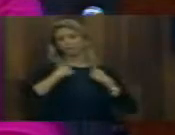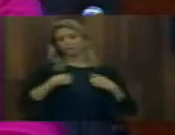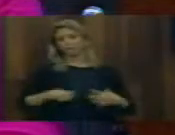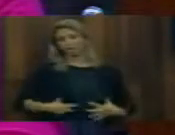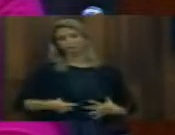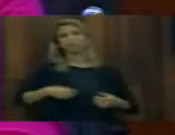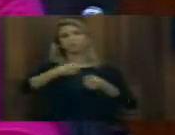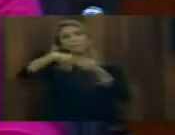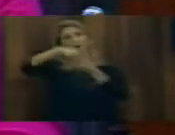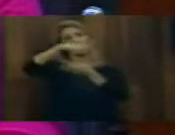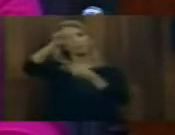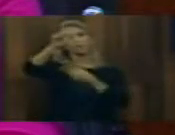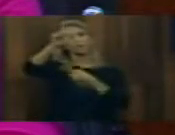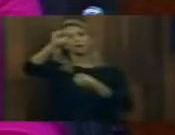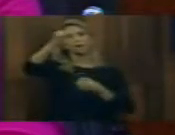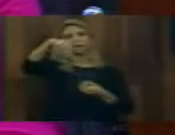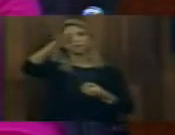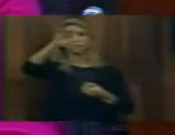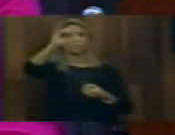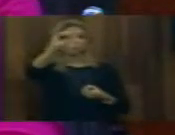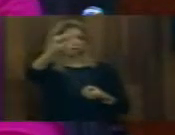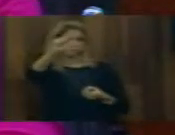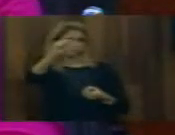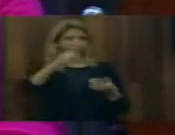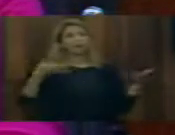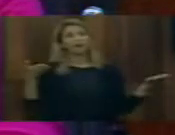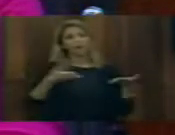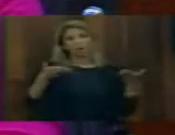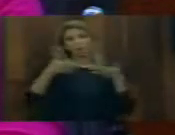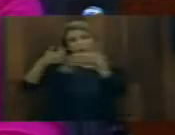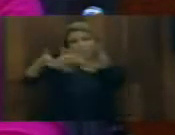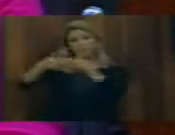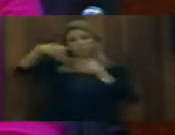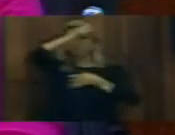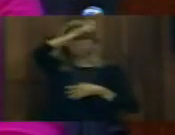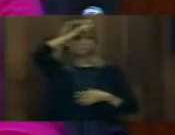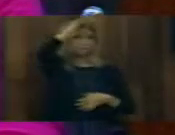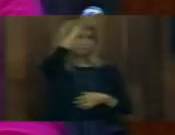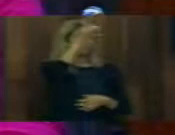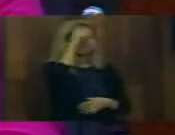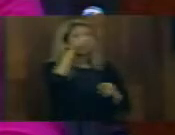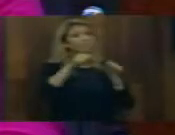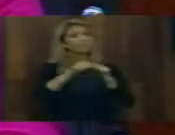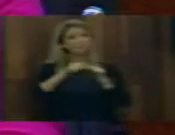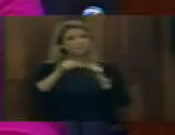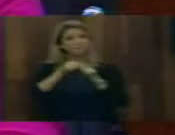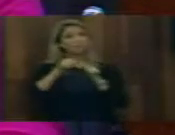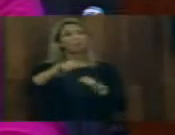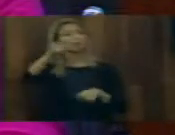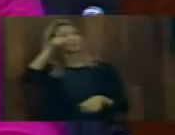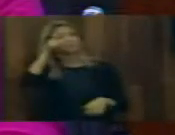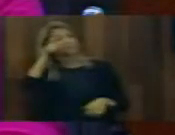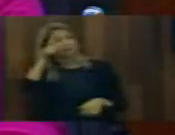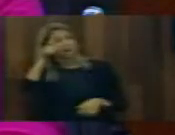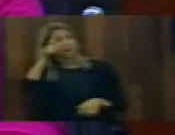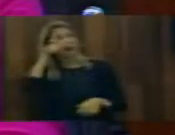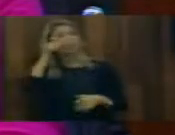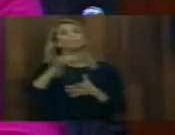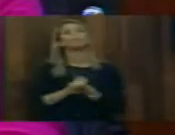Oliveira, solicito o excelentíssimo senhor prefeito que determine a Secretaria de Educação a instalação da